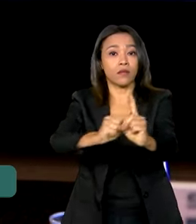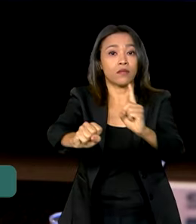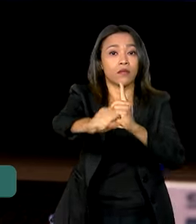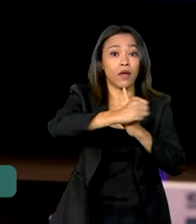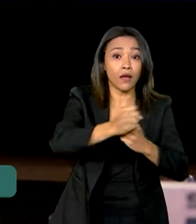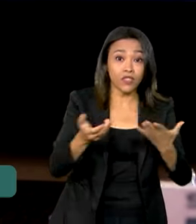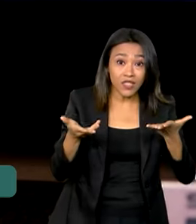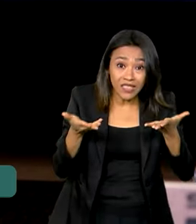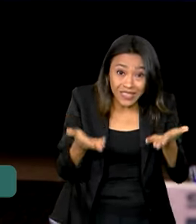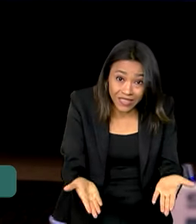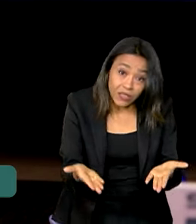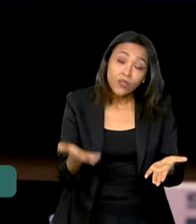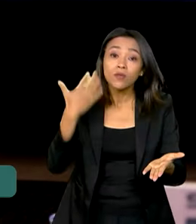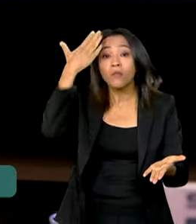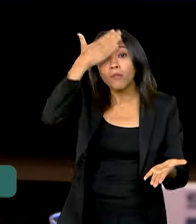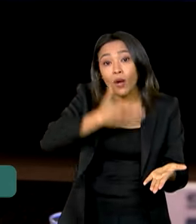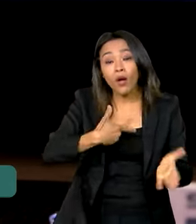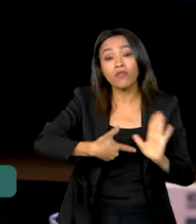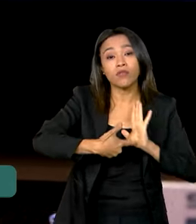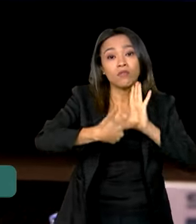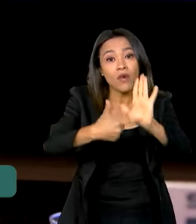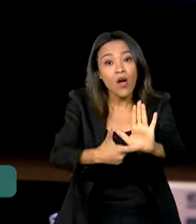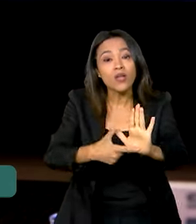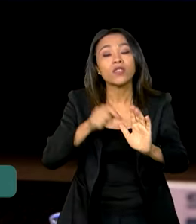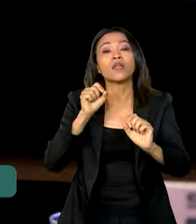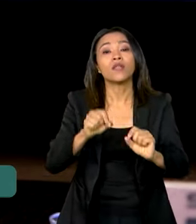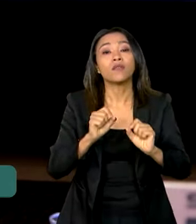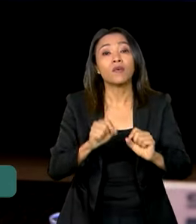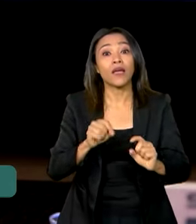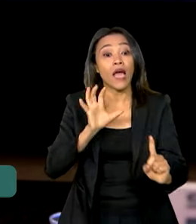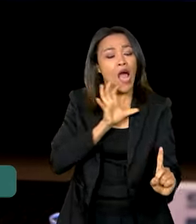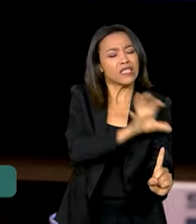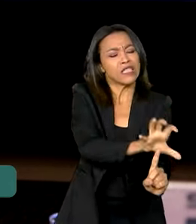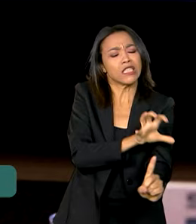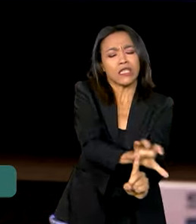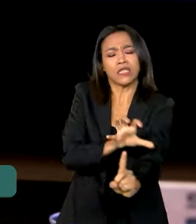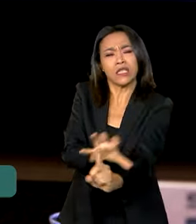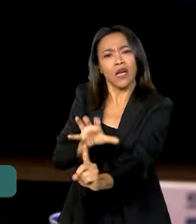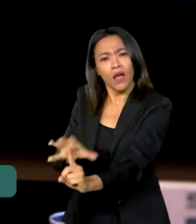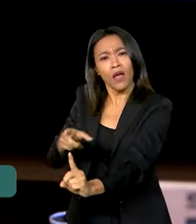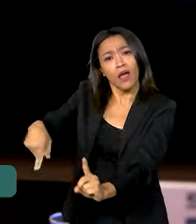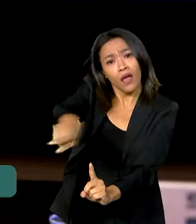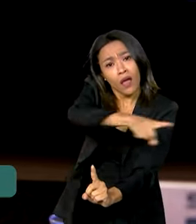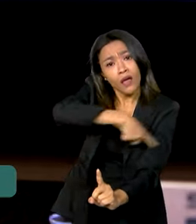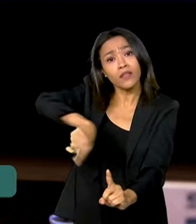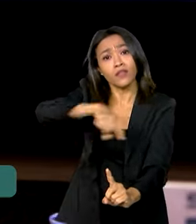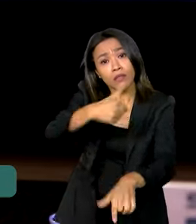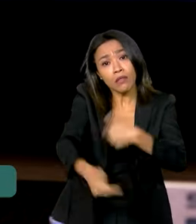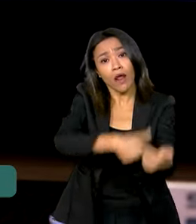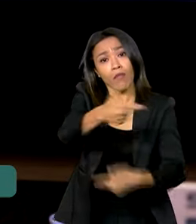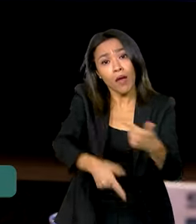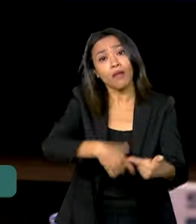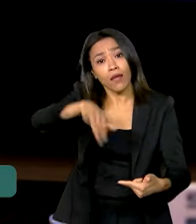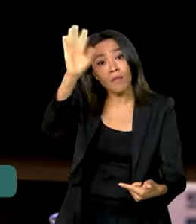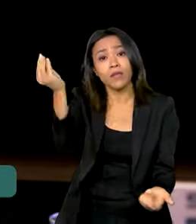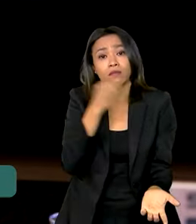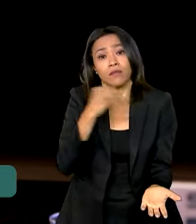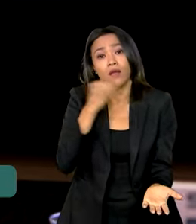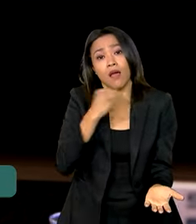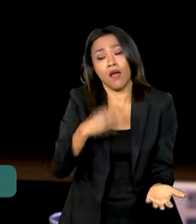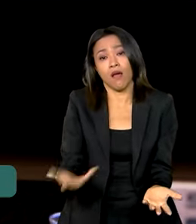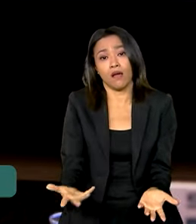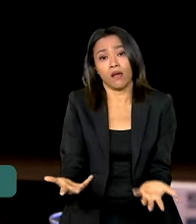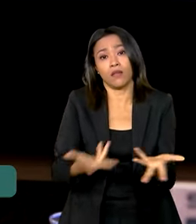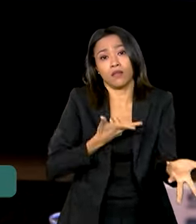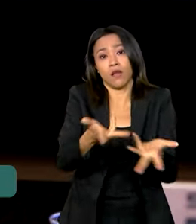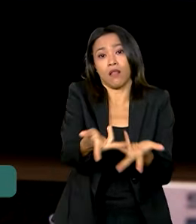isso isso se materializa no assédio aos trabalhadores que no geral é a parte mais frágil né da